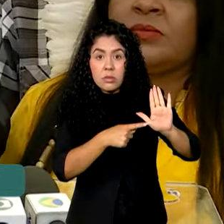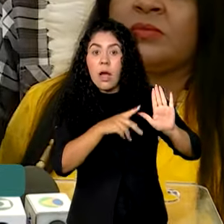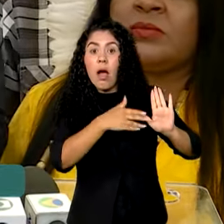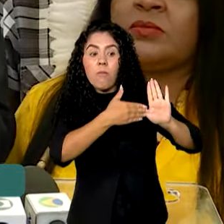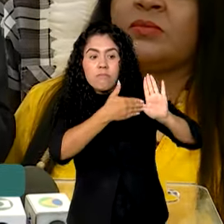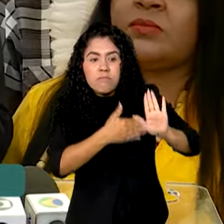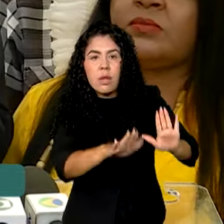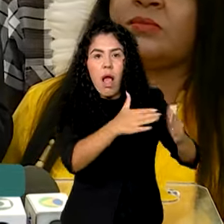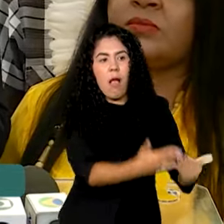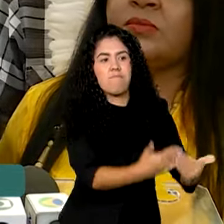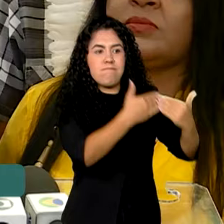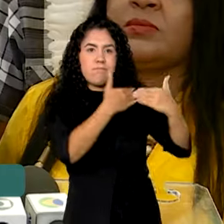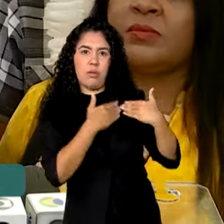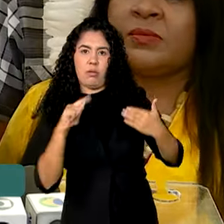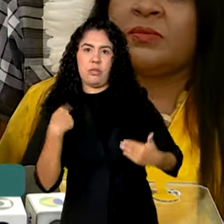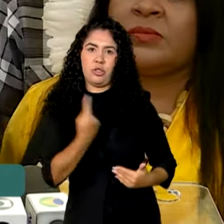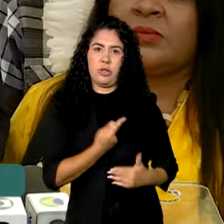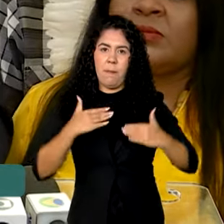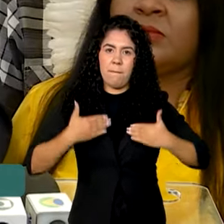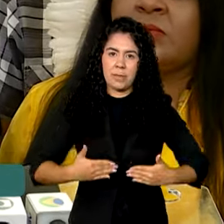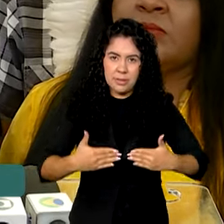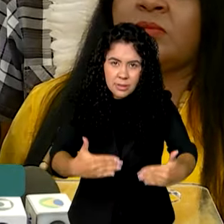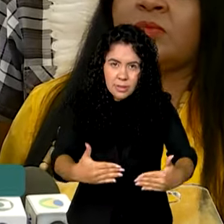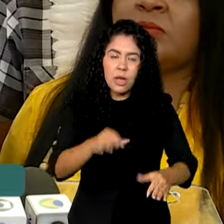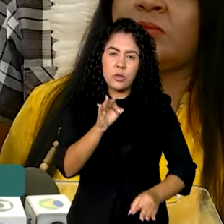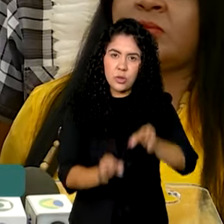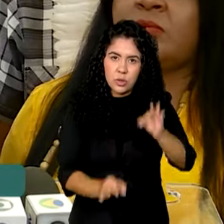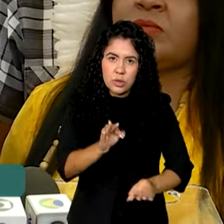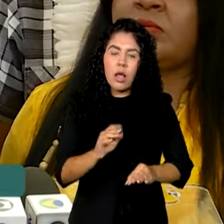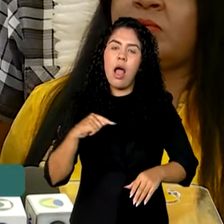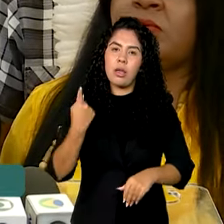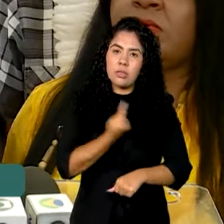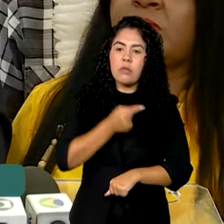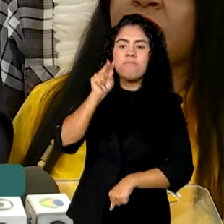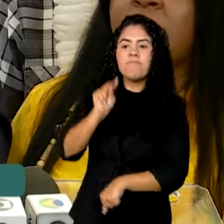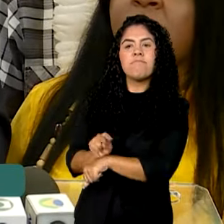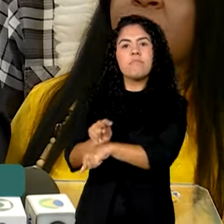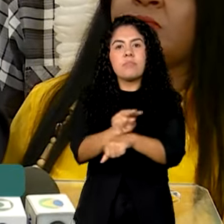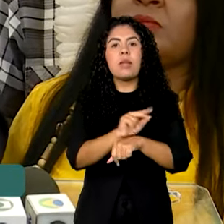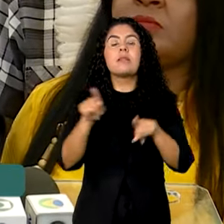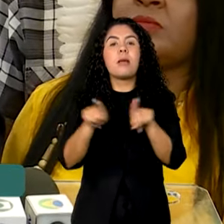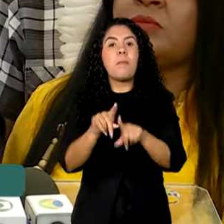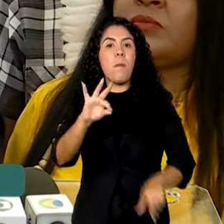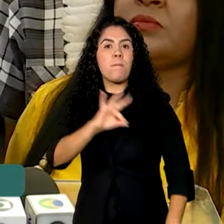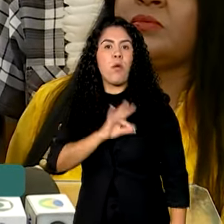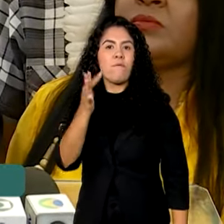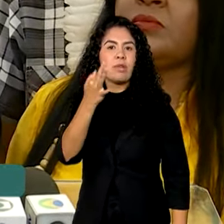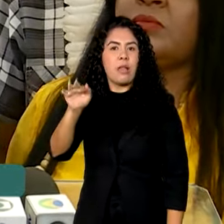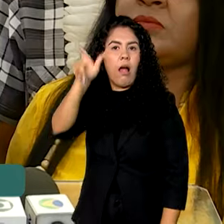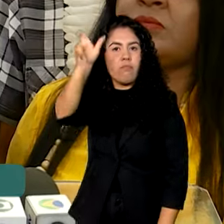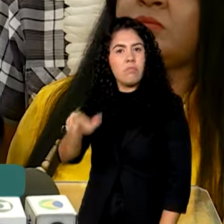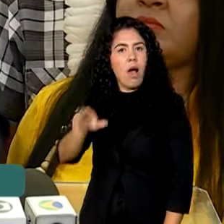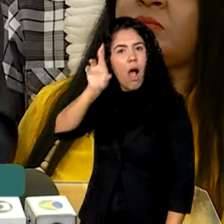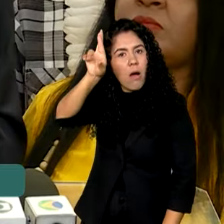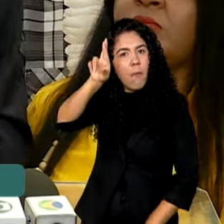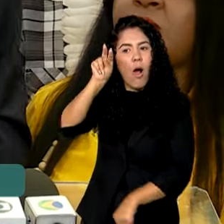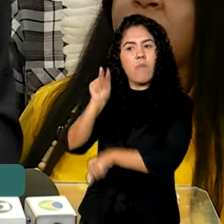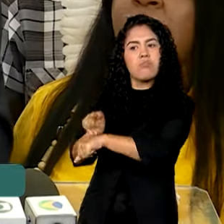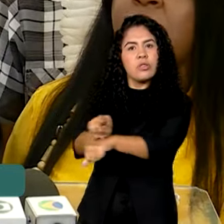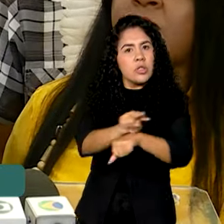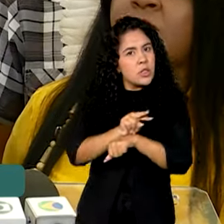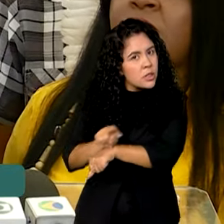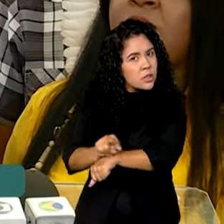para o nosso ministério e ficará sobre a fiscaliza sobre a fiscalização da Polícia Federal que é extremamente